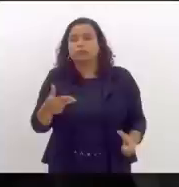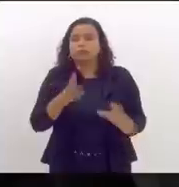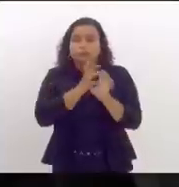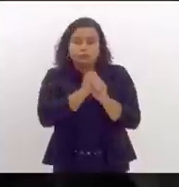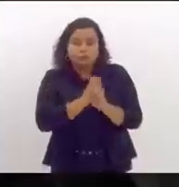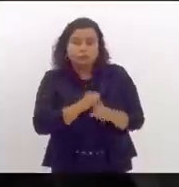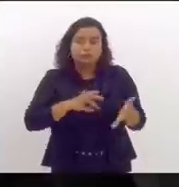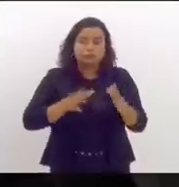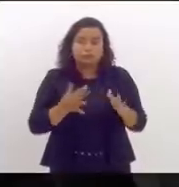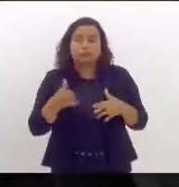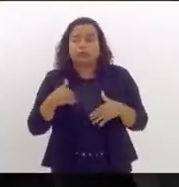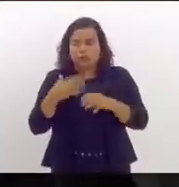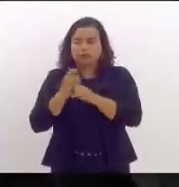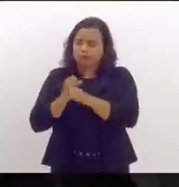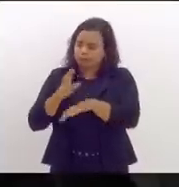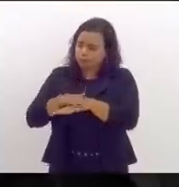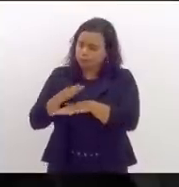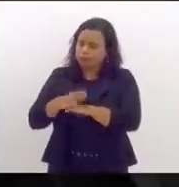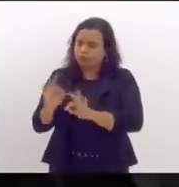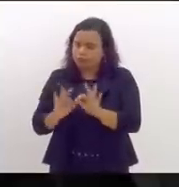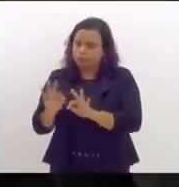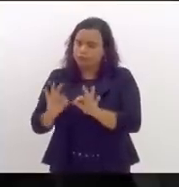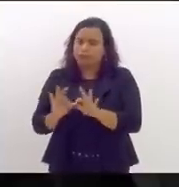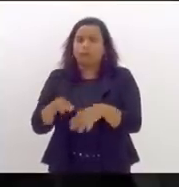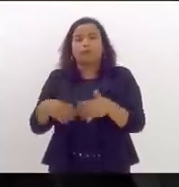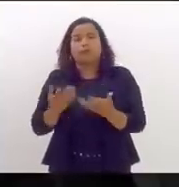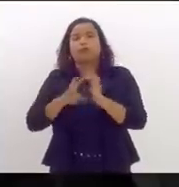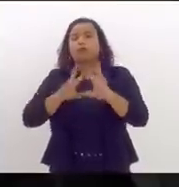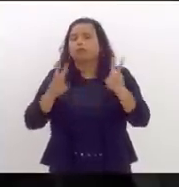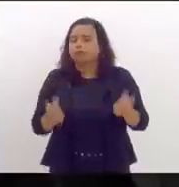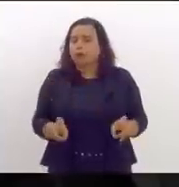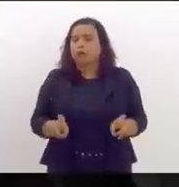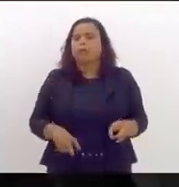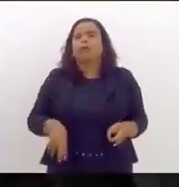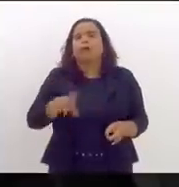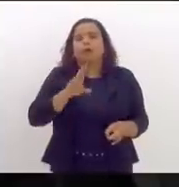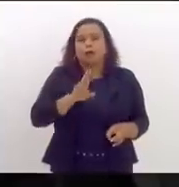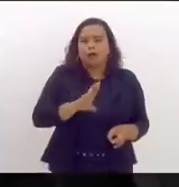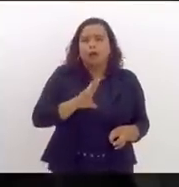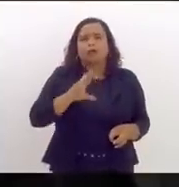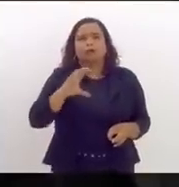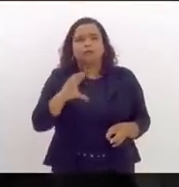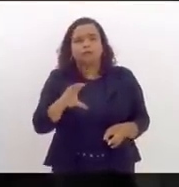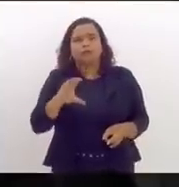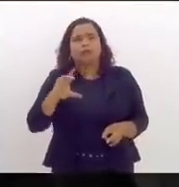estimativa quanto a receita corrente líquida